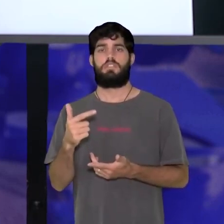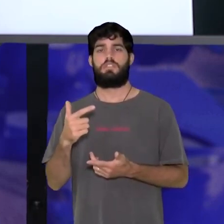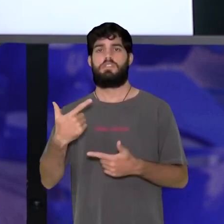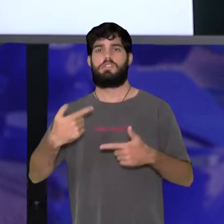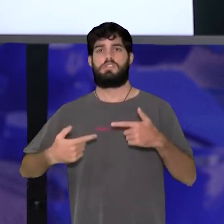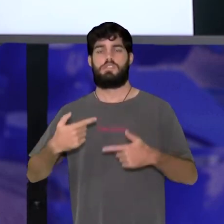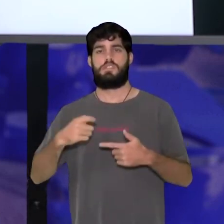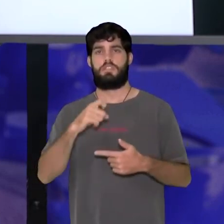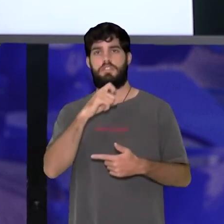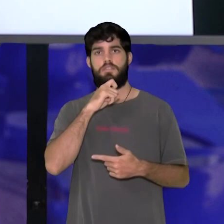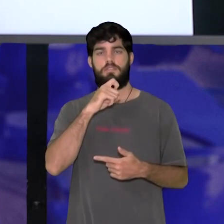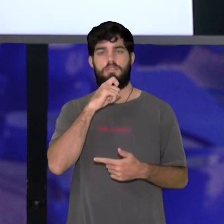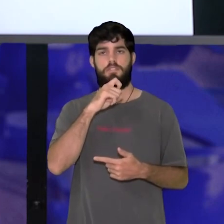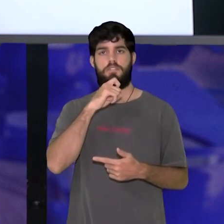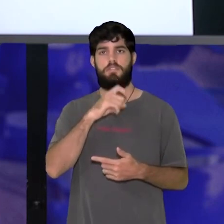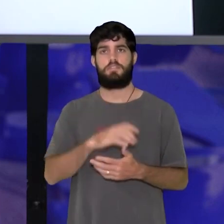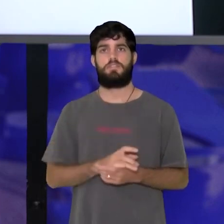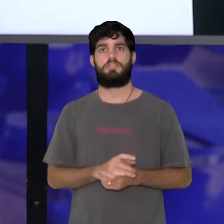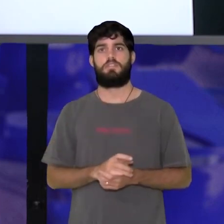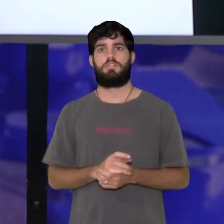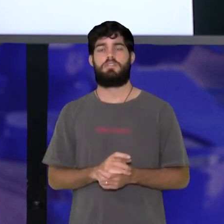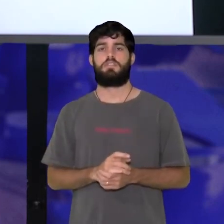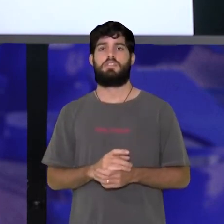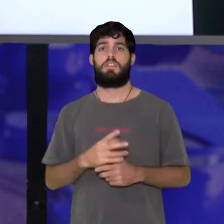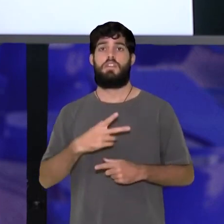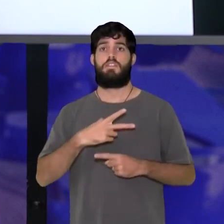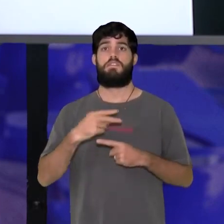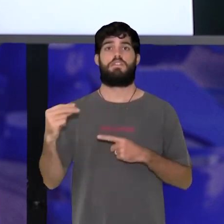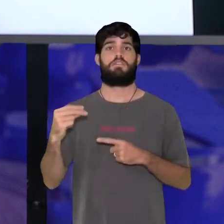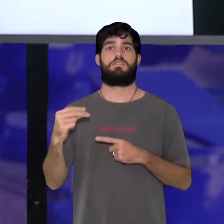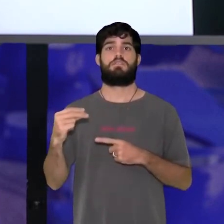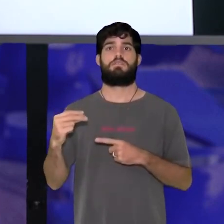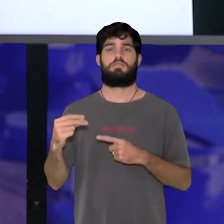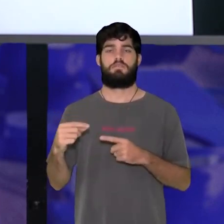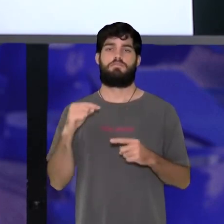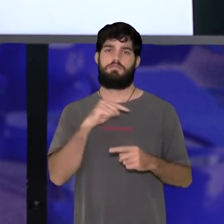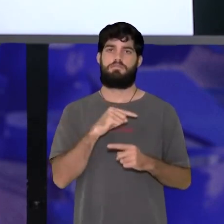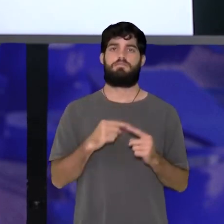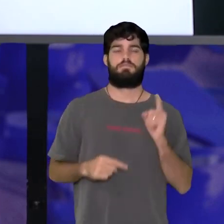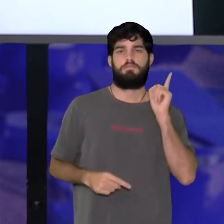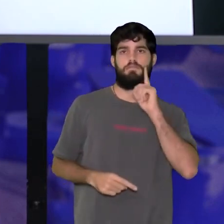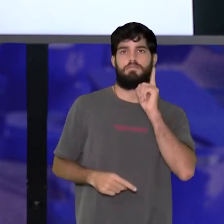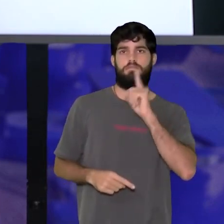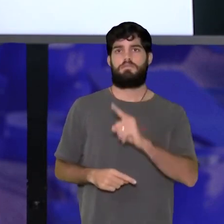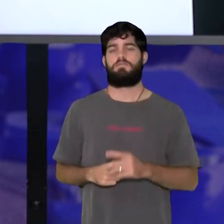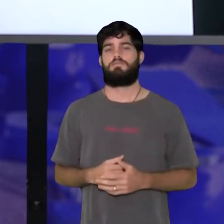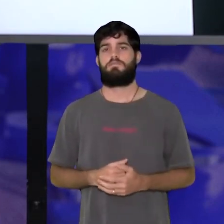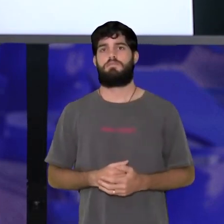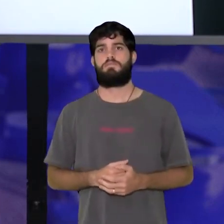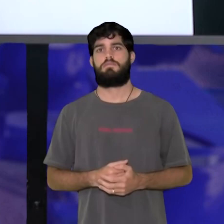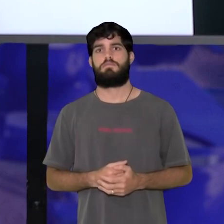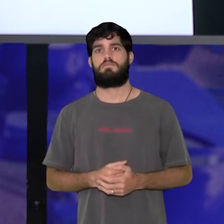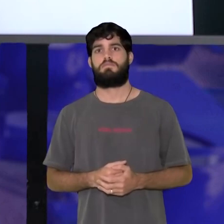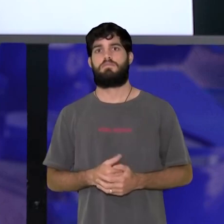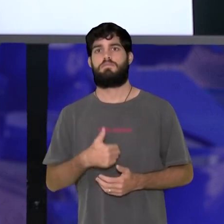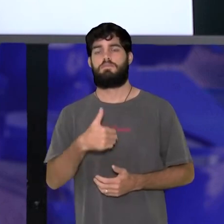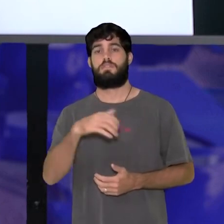Fria, e ela terminou vencida, né, ideologicamente pelos Estados Unidos. Desde